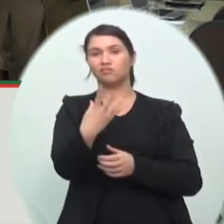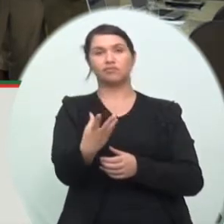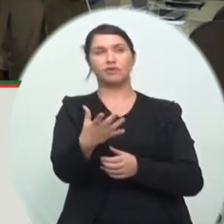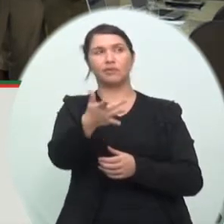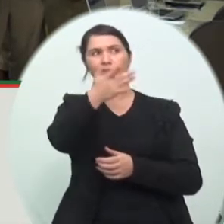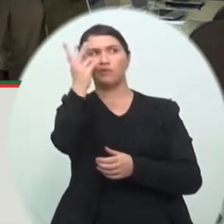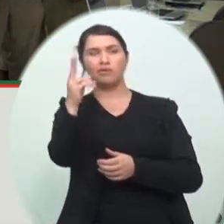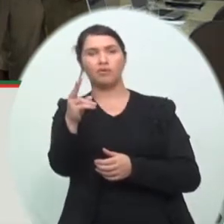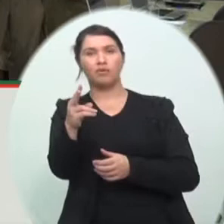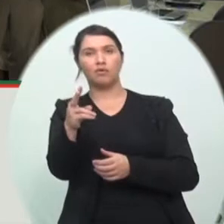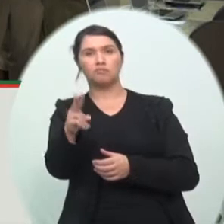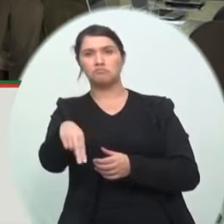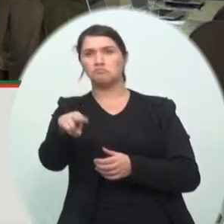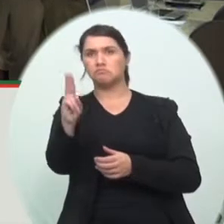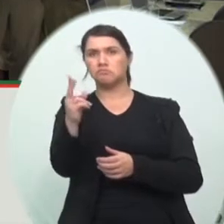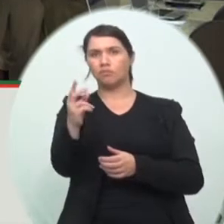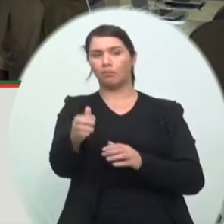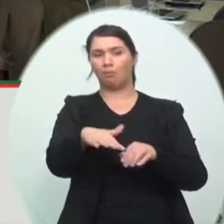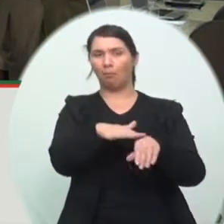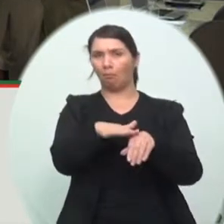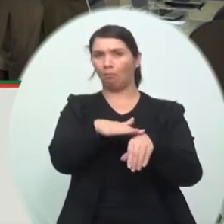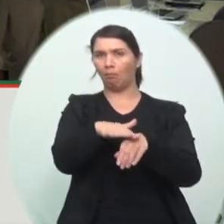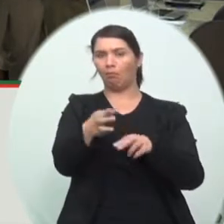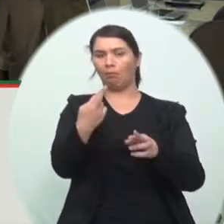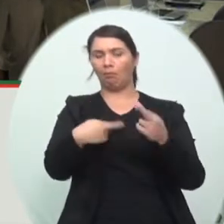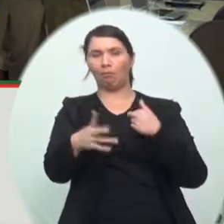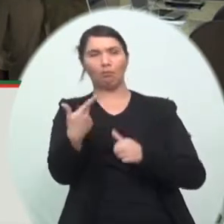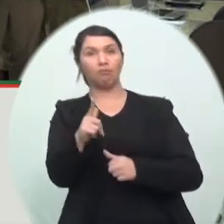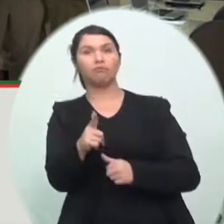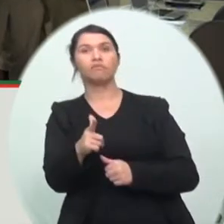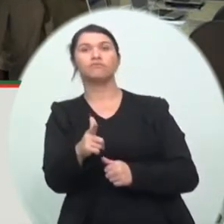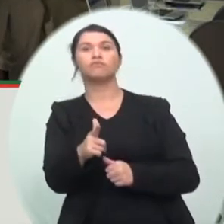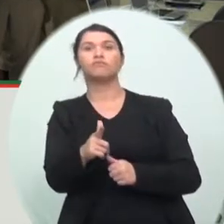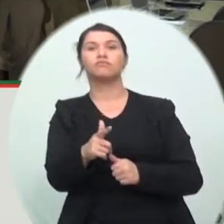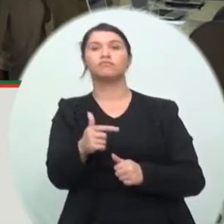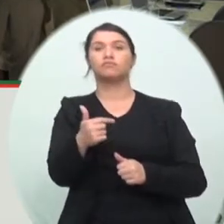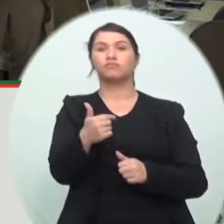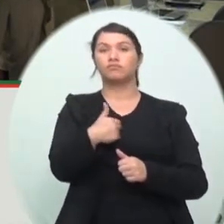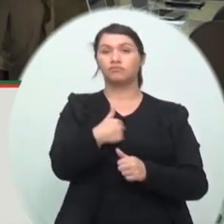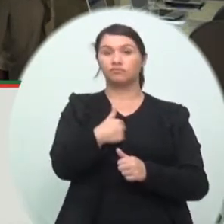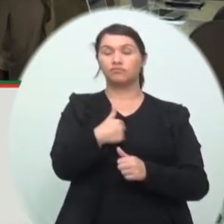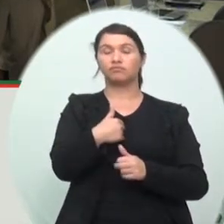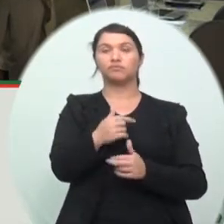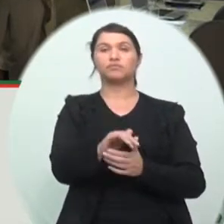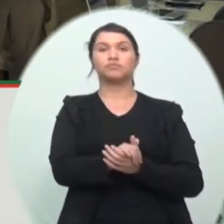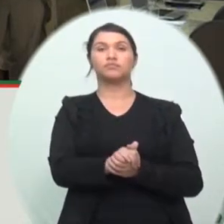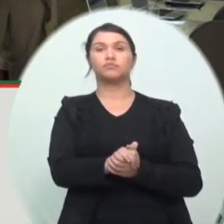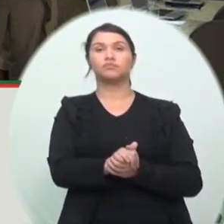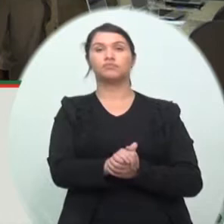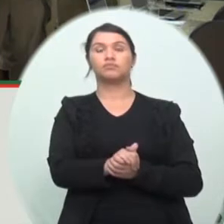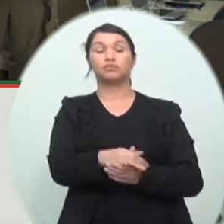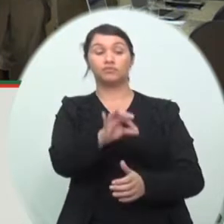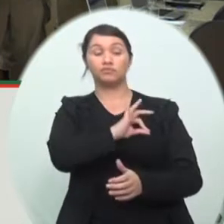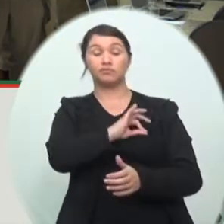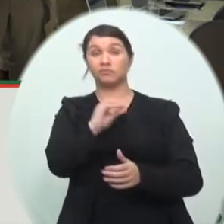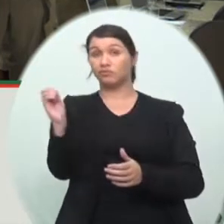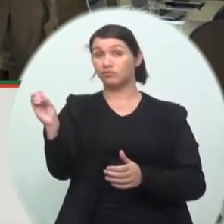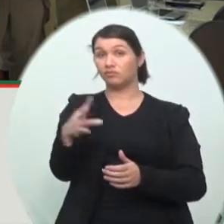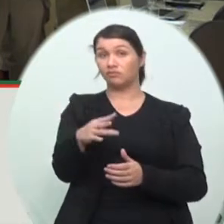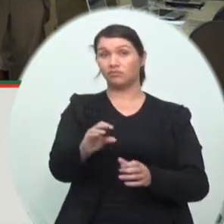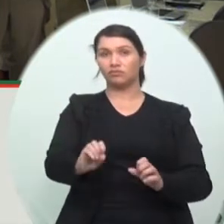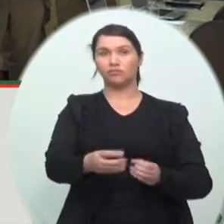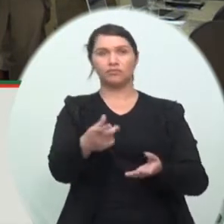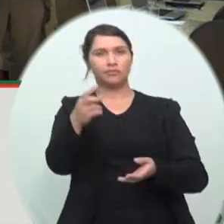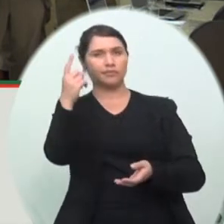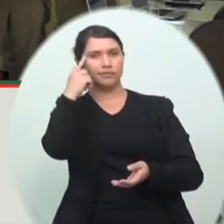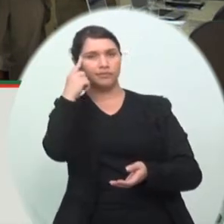então eu nunca havia me relacionado enquanto oficial novo de polícia. Imagina, chega um